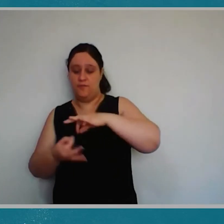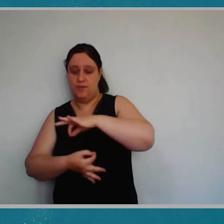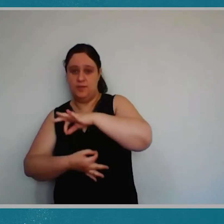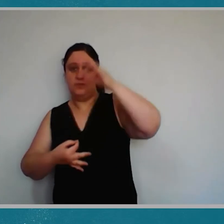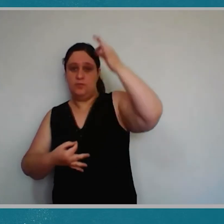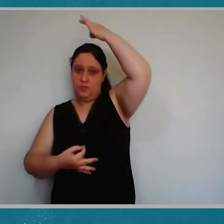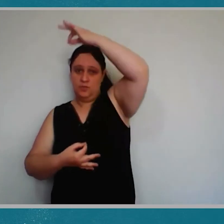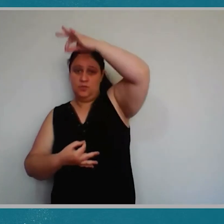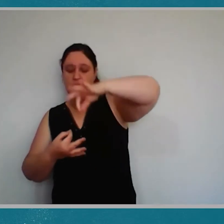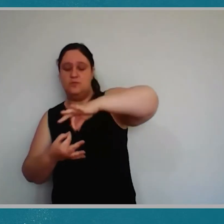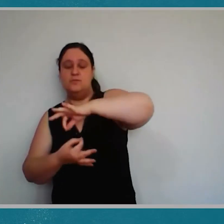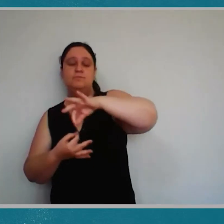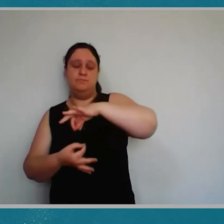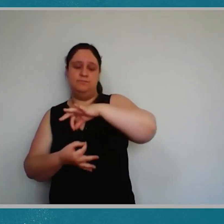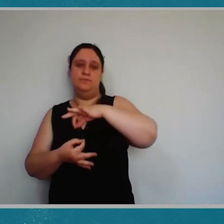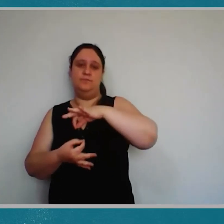Santo,